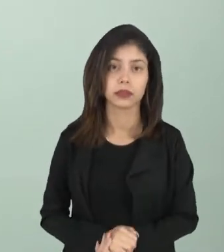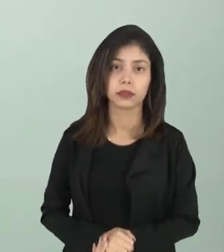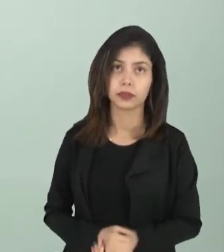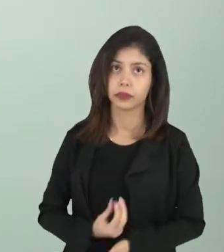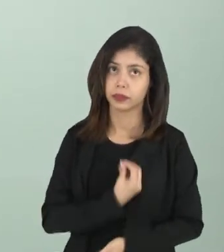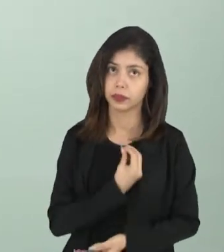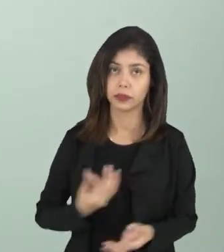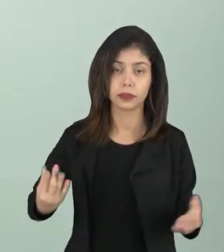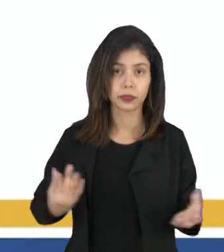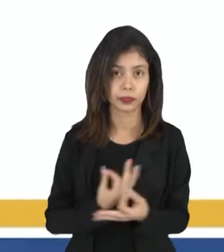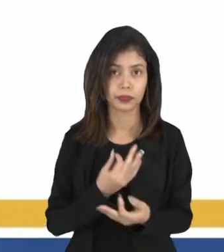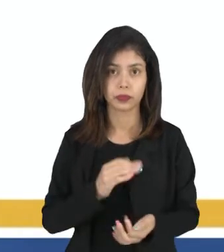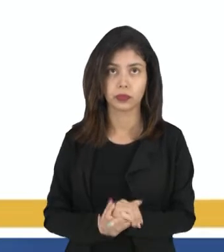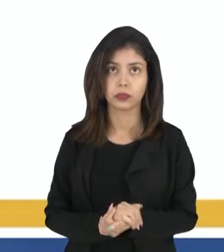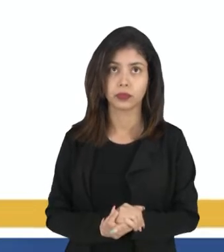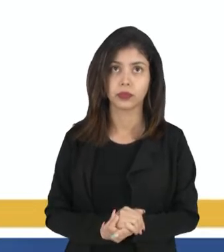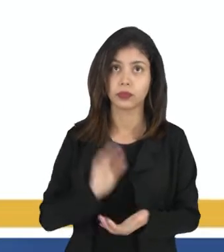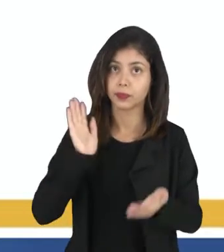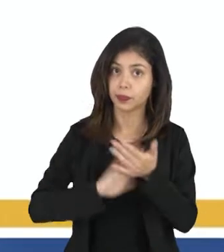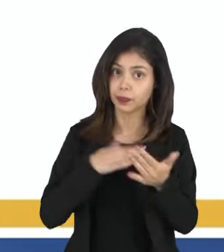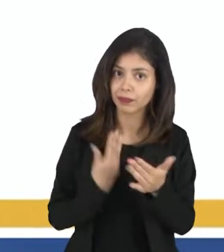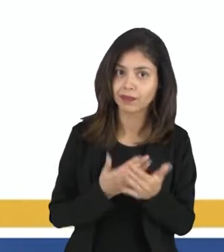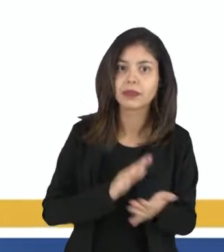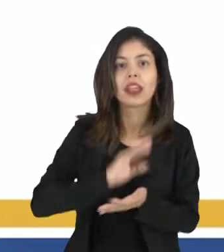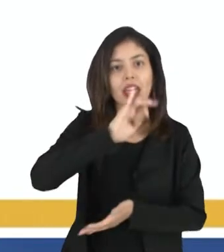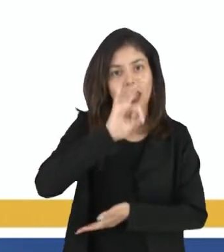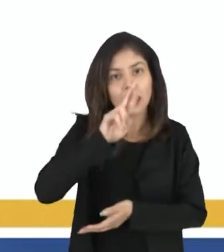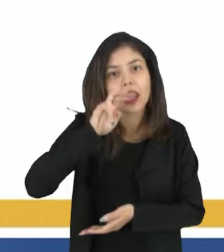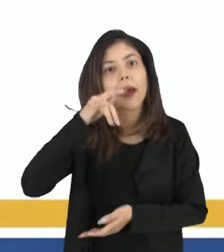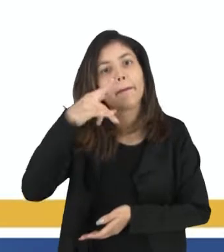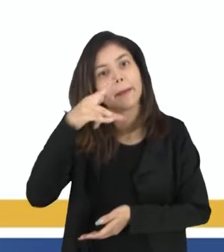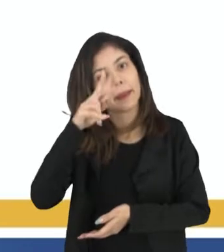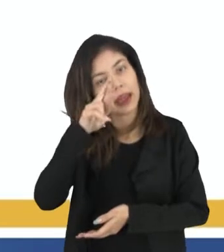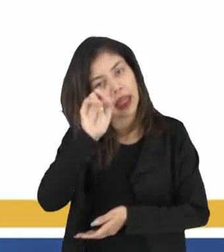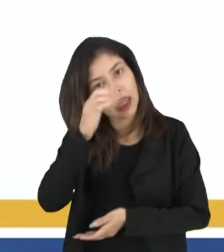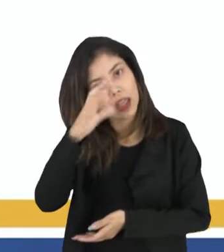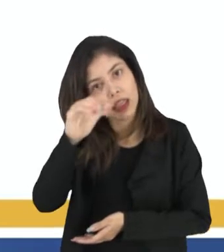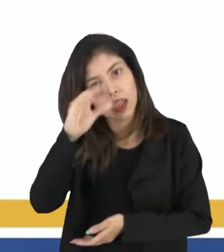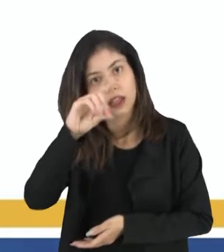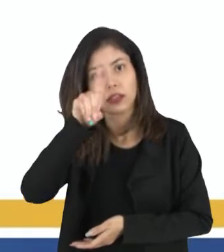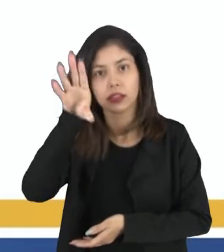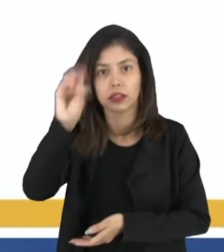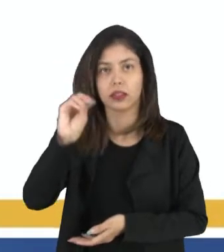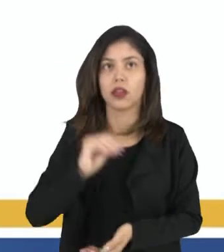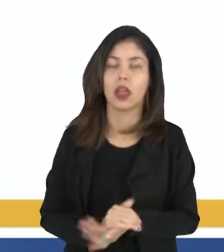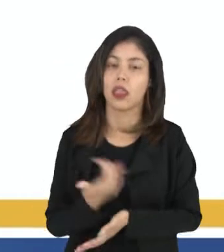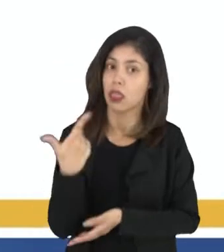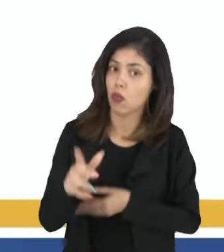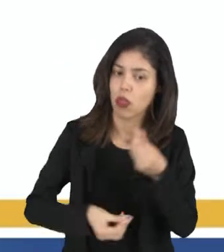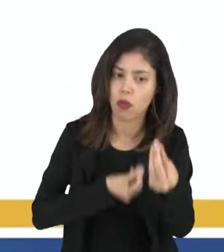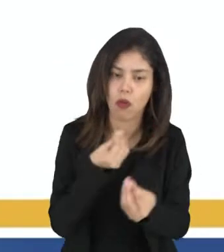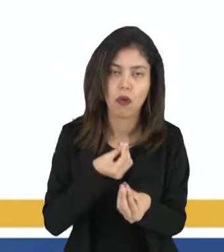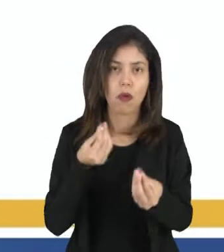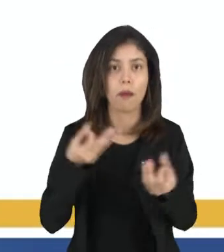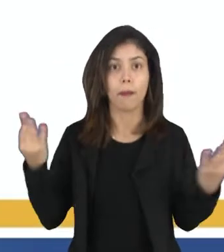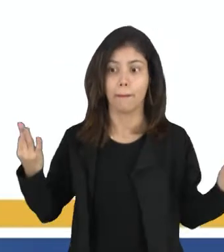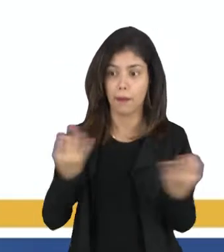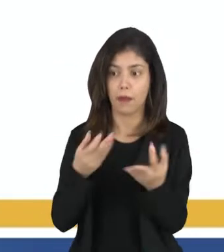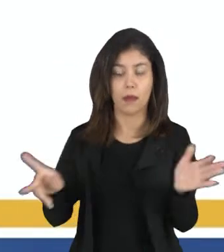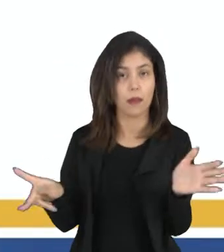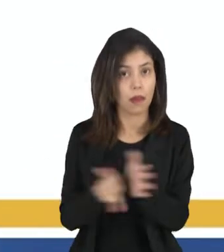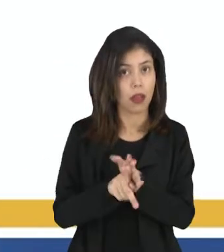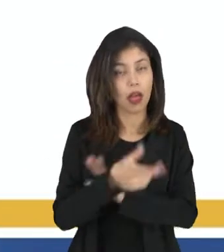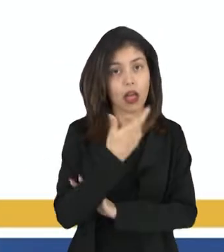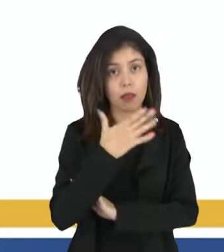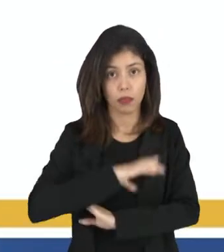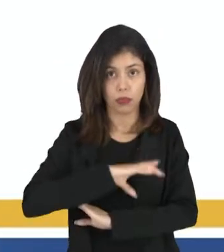Present perfect é interpretação, certo? Por quê? Como eu já falei, não tem um correspondente